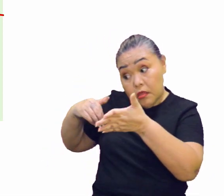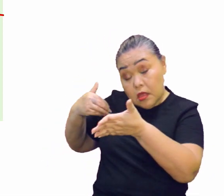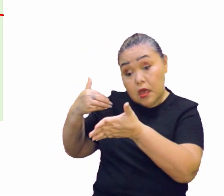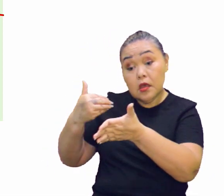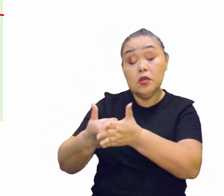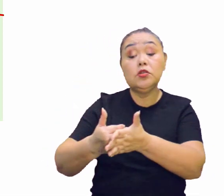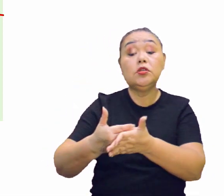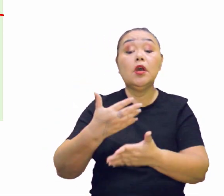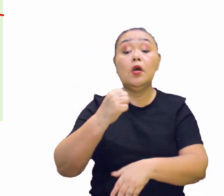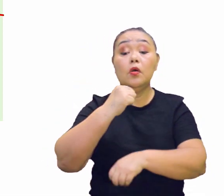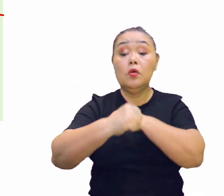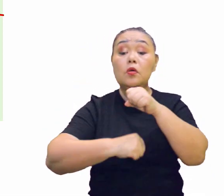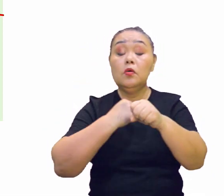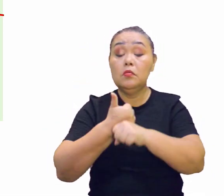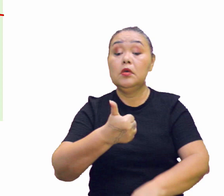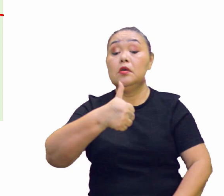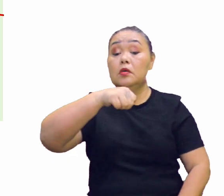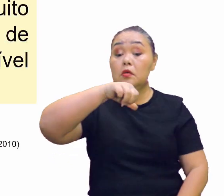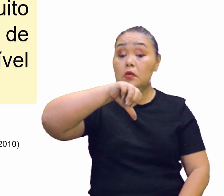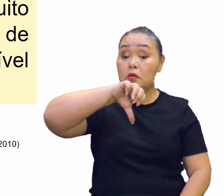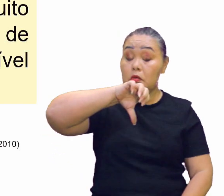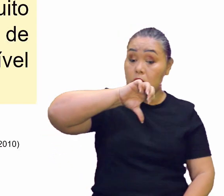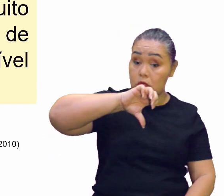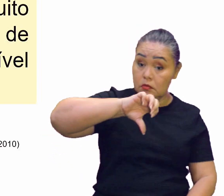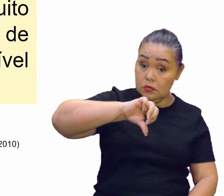1994. Beleza.